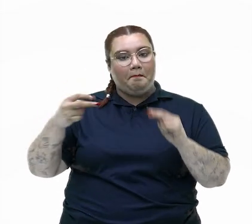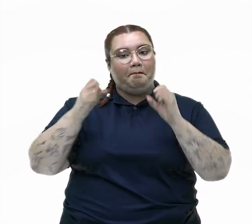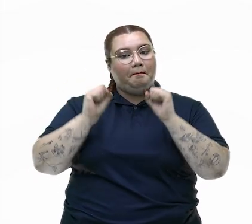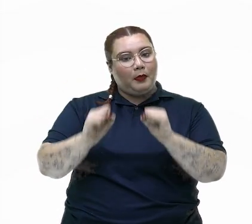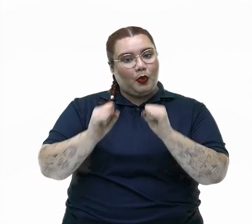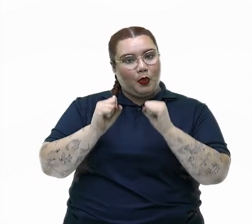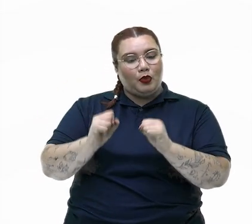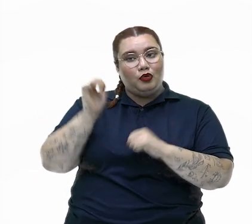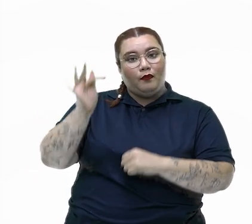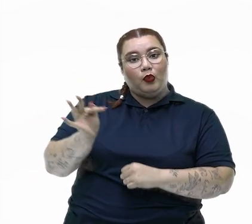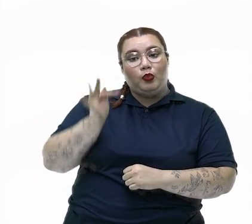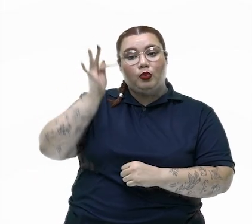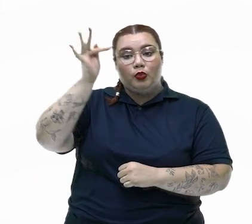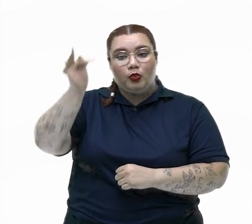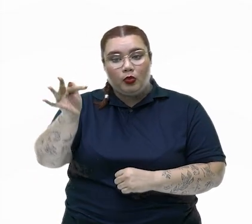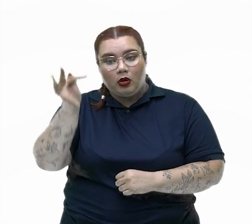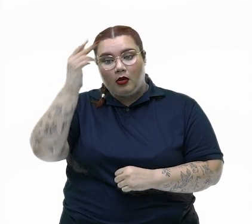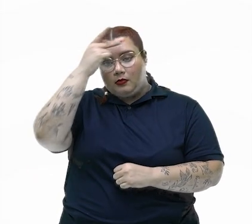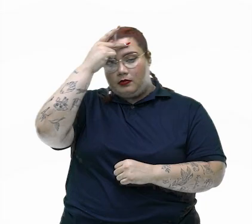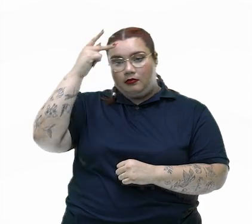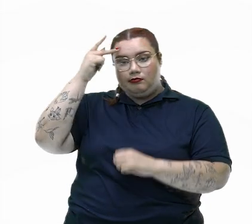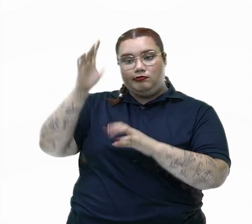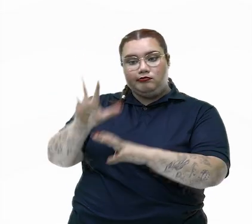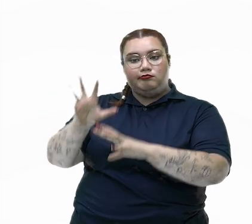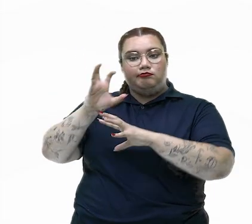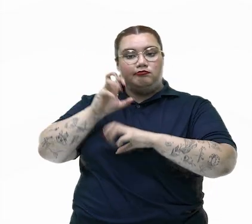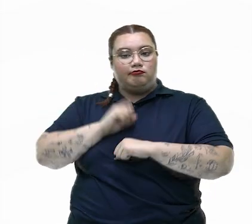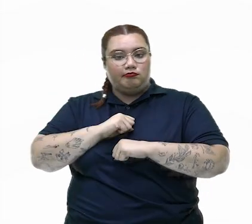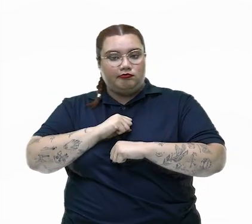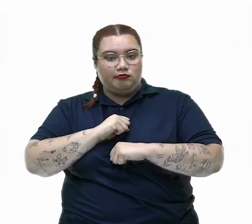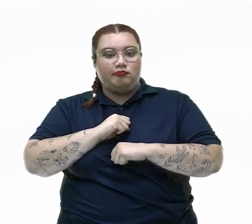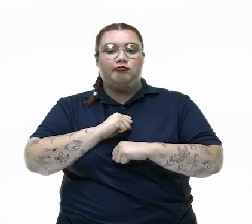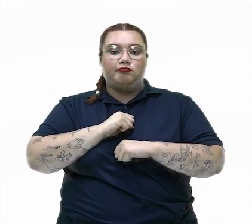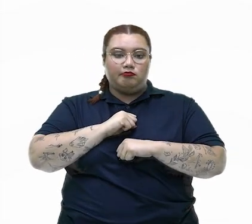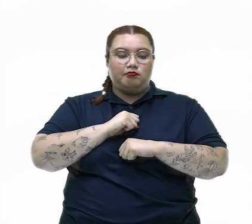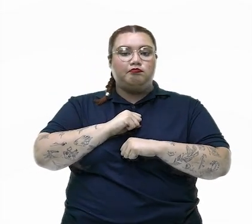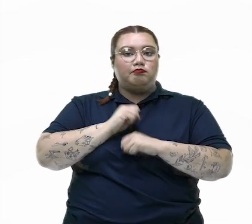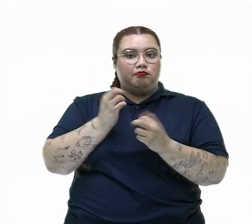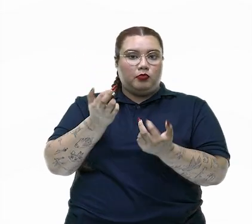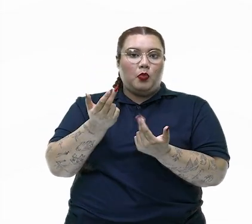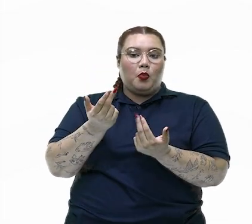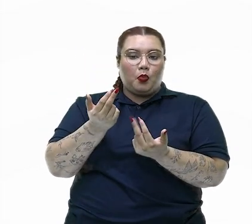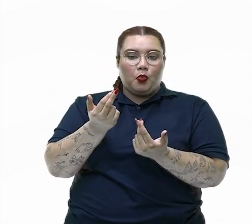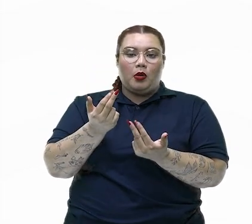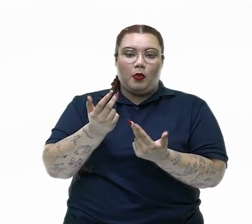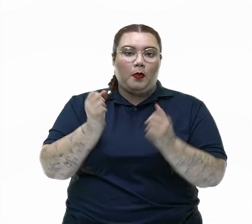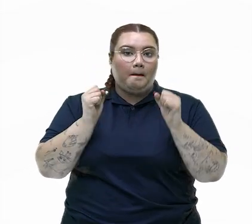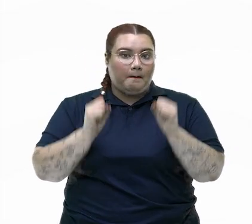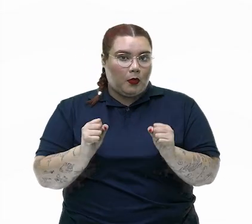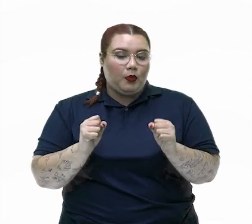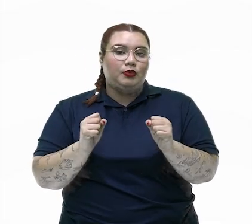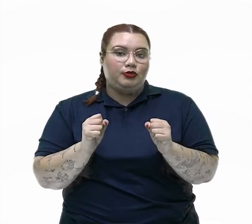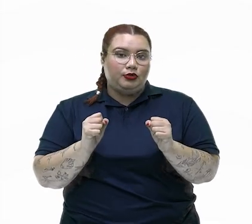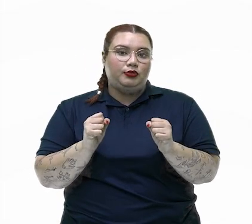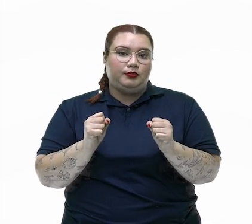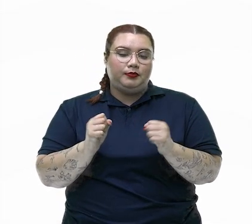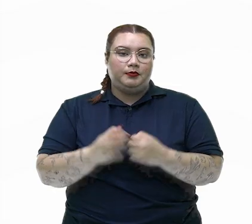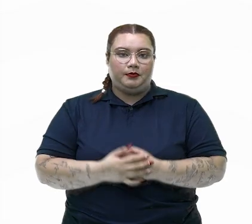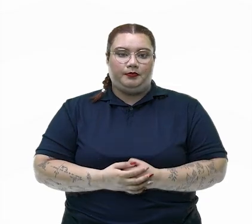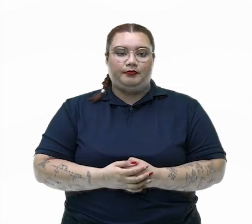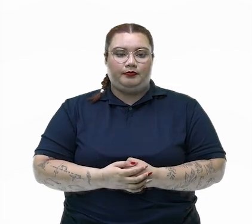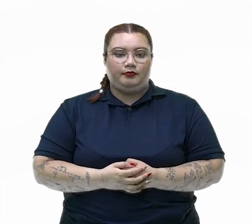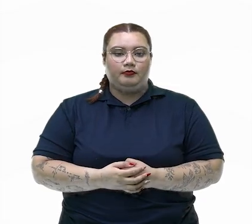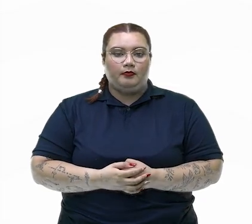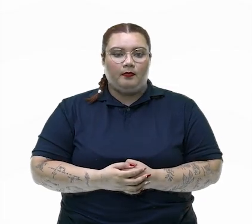genética faz com que, por exemplo, você possa ter essa condição e ela possa se manifestar em